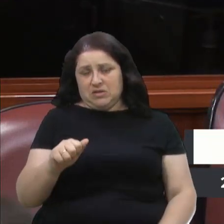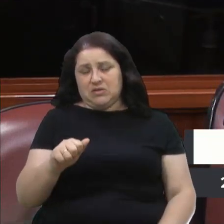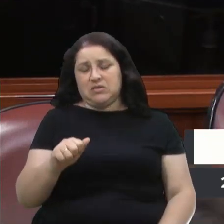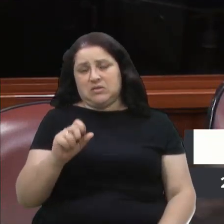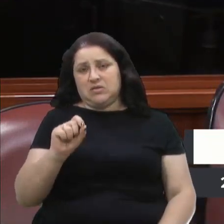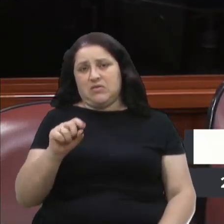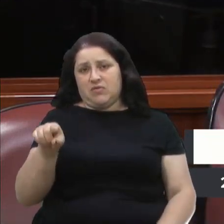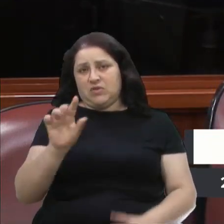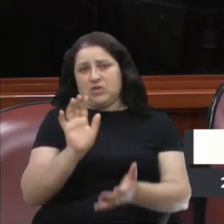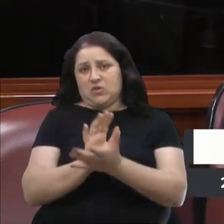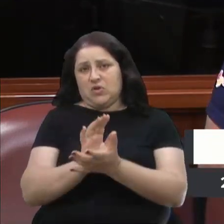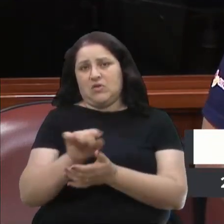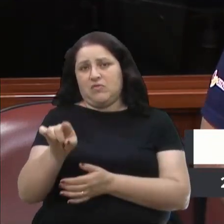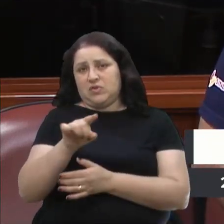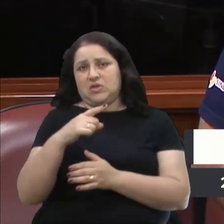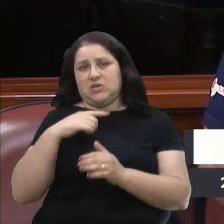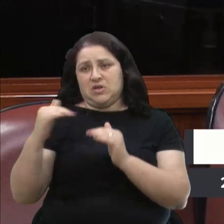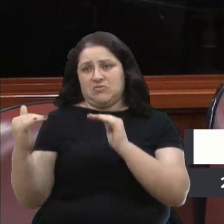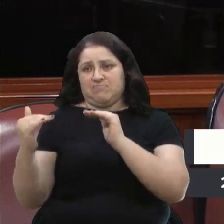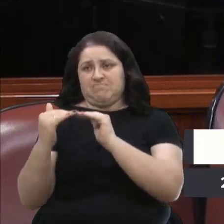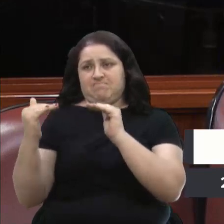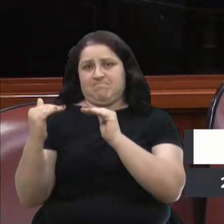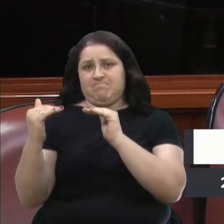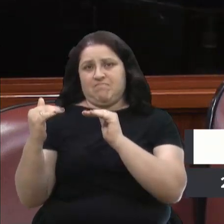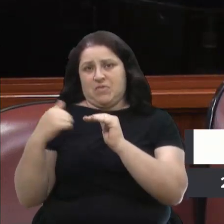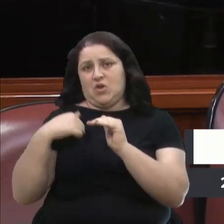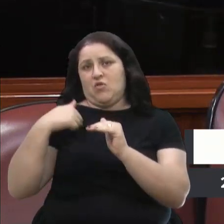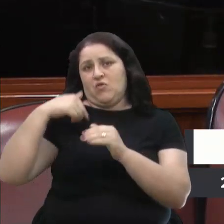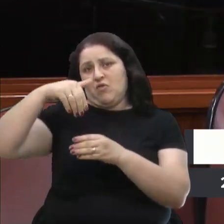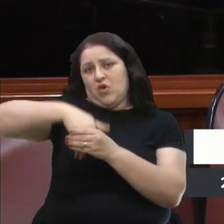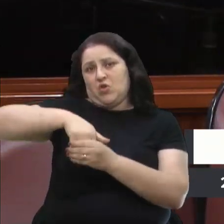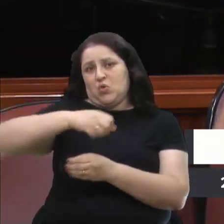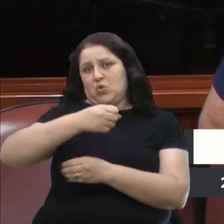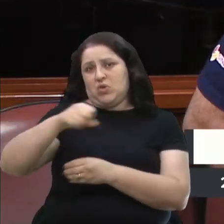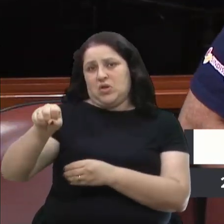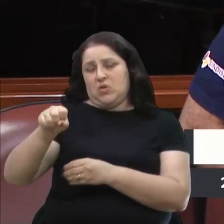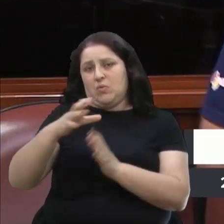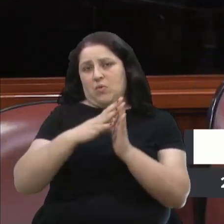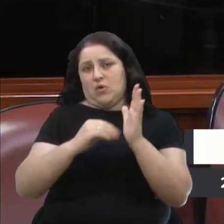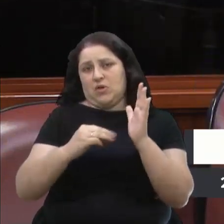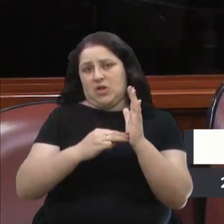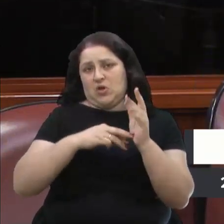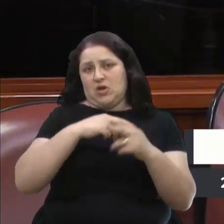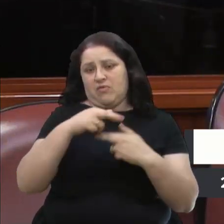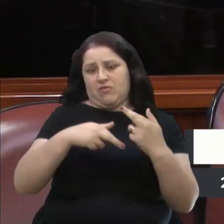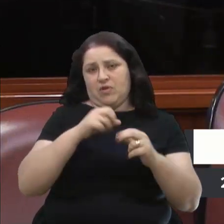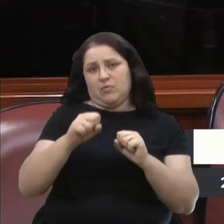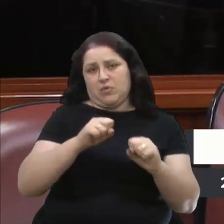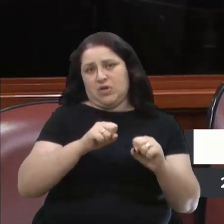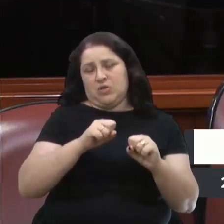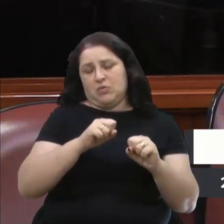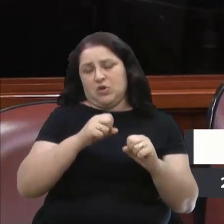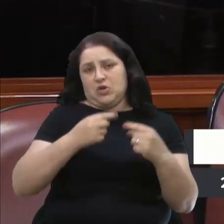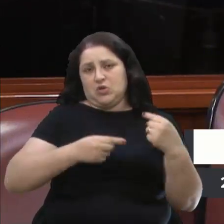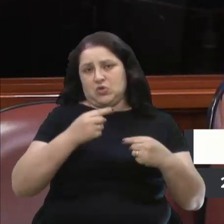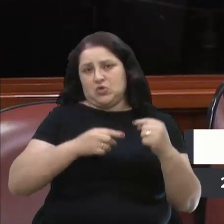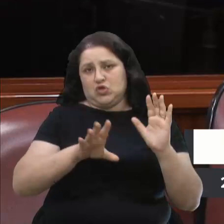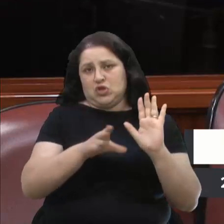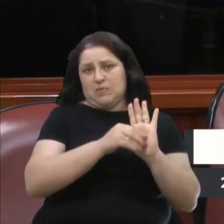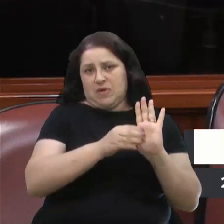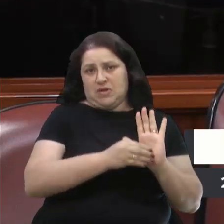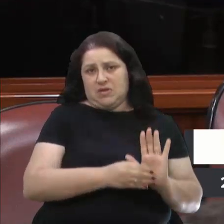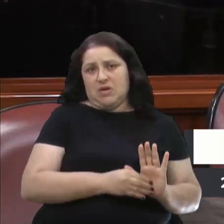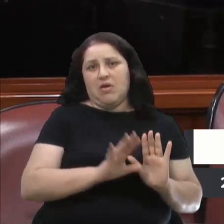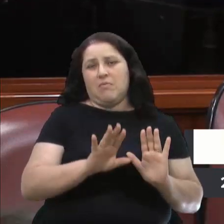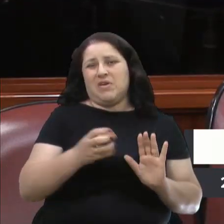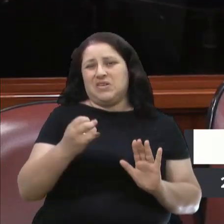para vocês serem coerentes, eu votarei contra o modelo da reforma. Podemos discutir as emendas, votarei contra. Mas